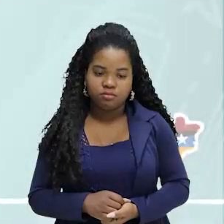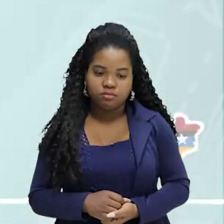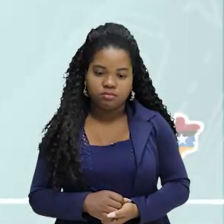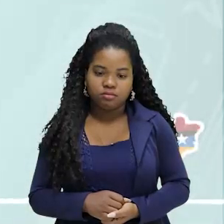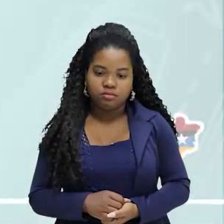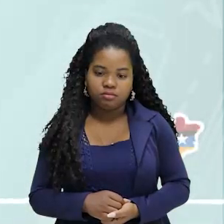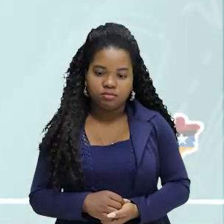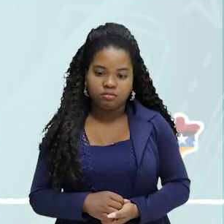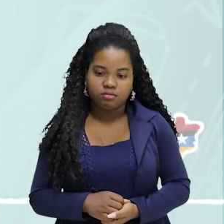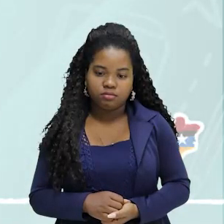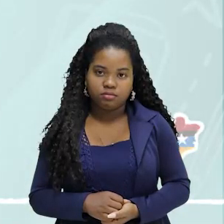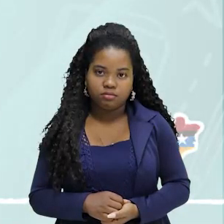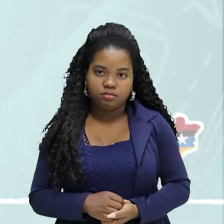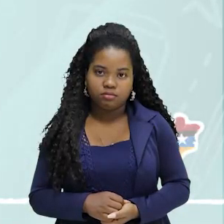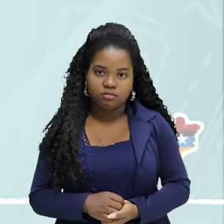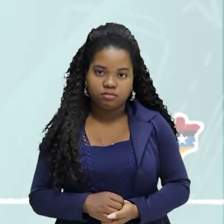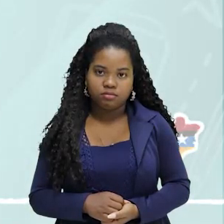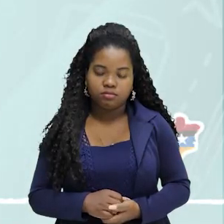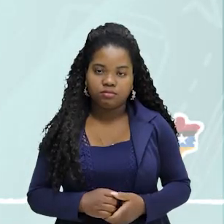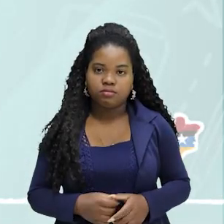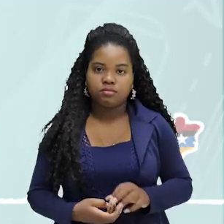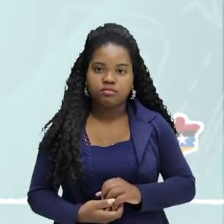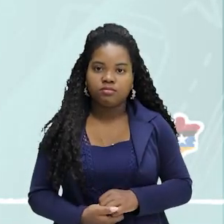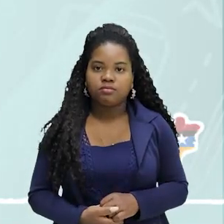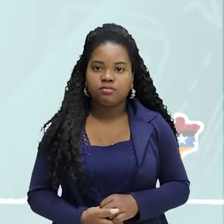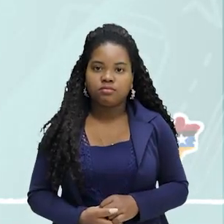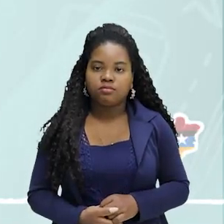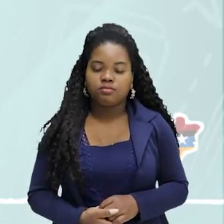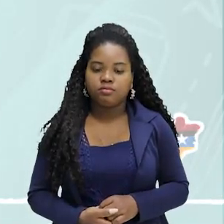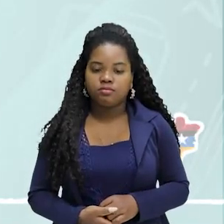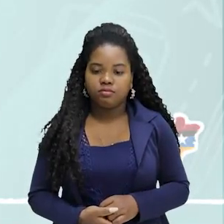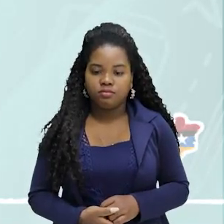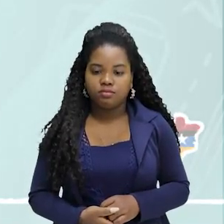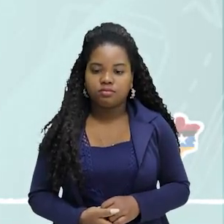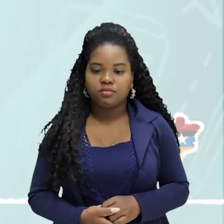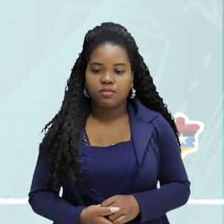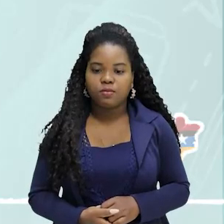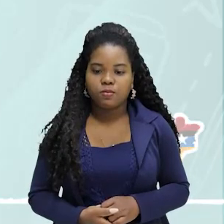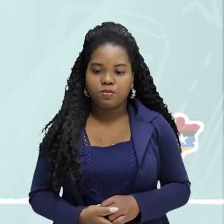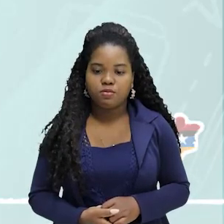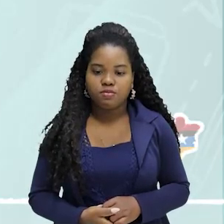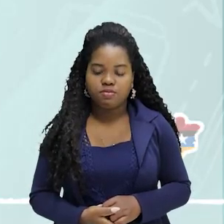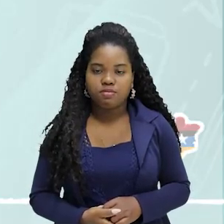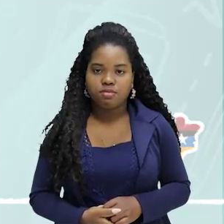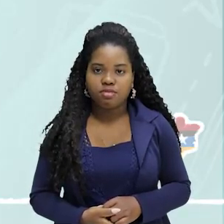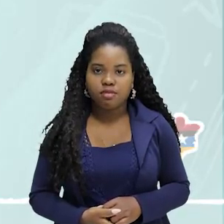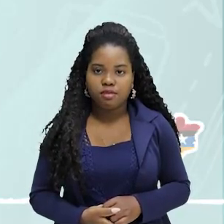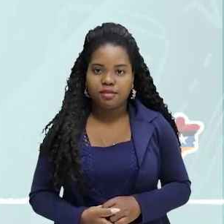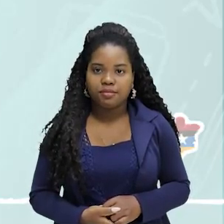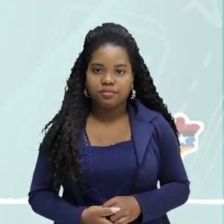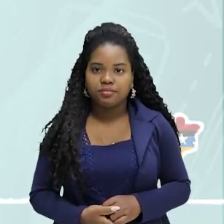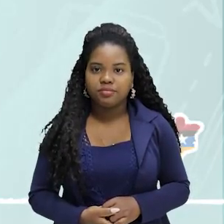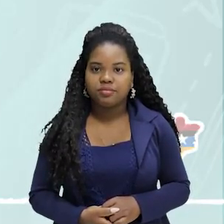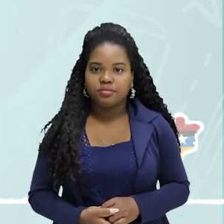Considerando que em Cuiabá há um registro de 115 mil automóveis, são lançados anualmente na atmosfera por esses